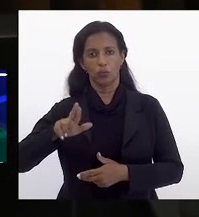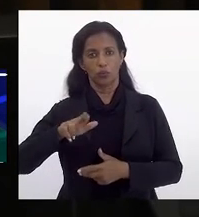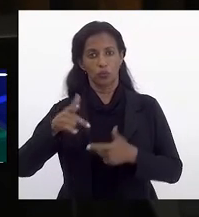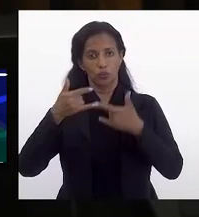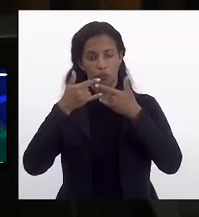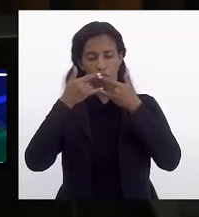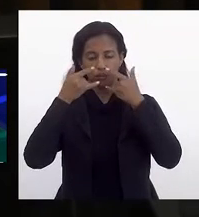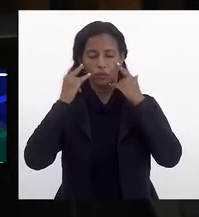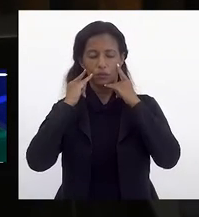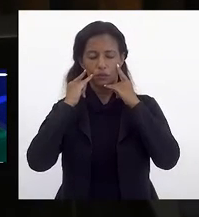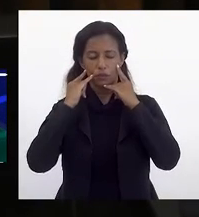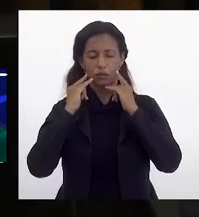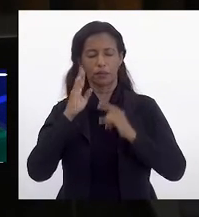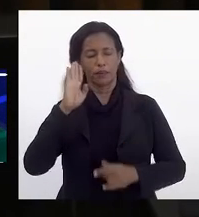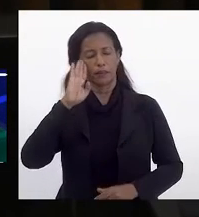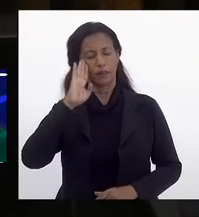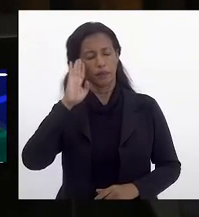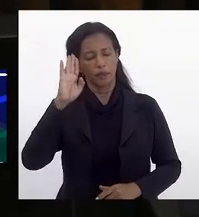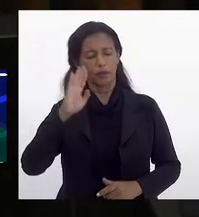máscaras,